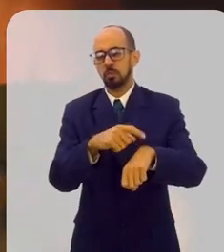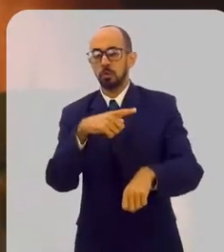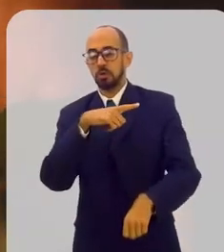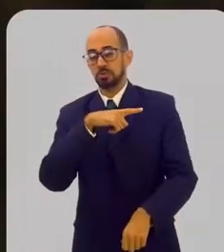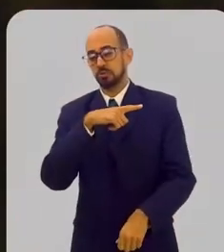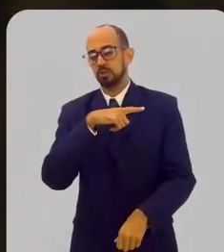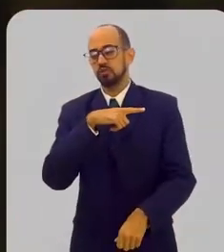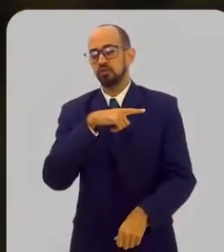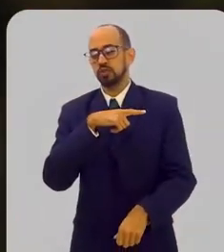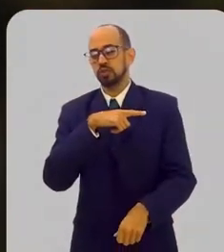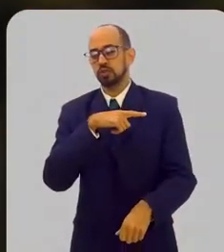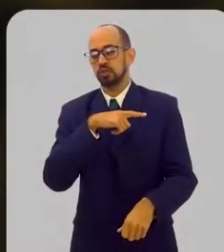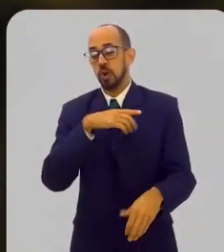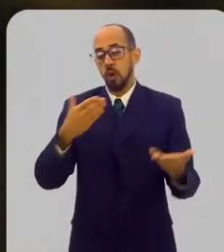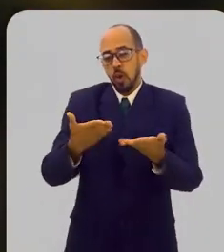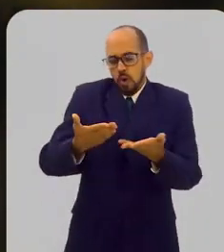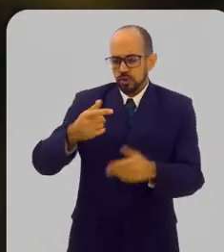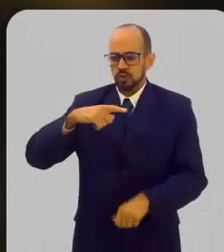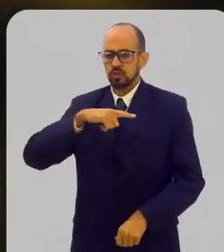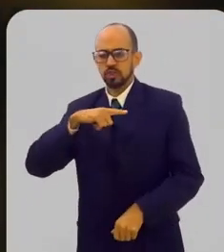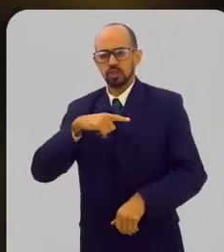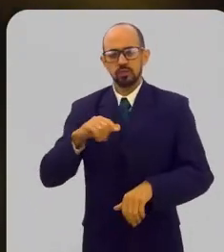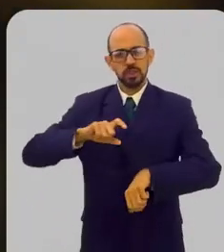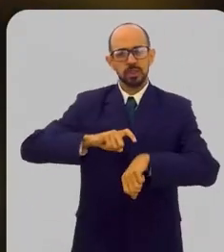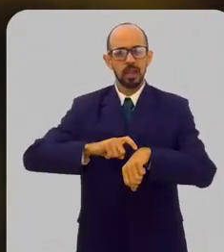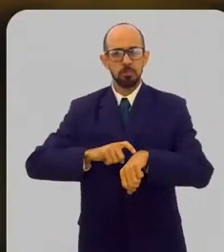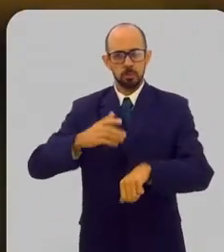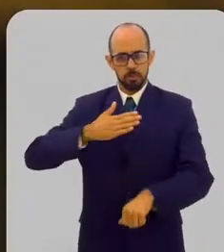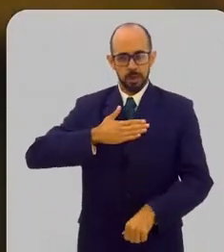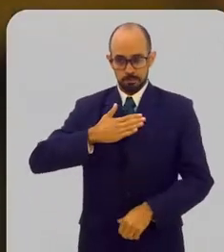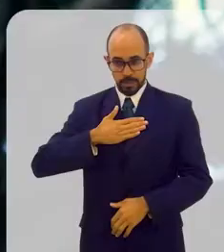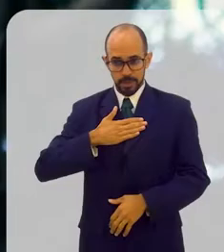No dia de hoje, tive tempo para mim.